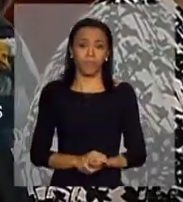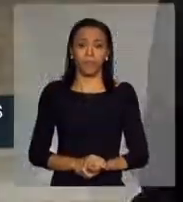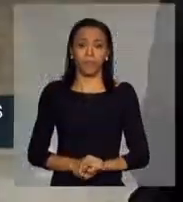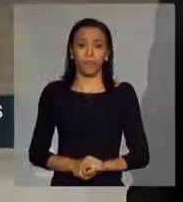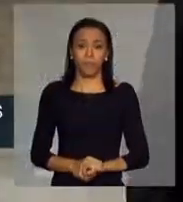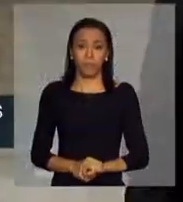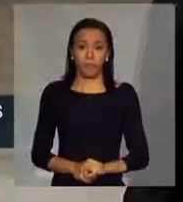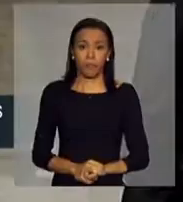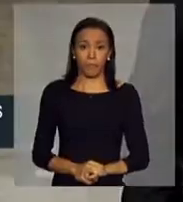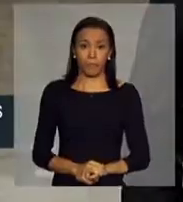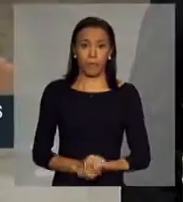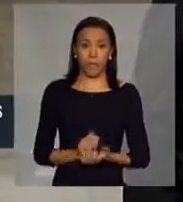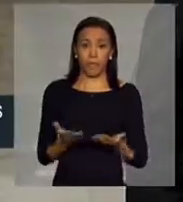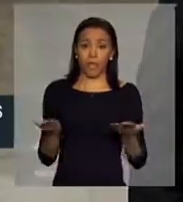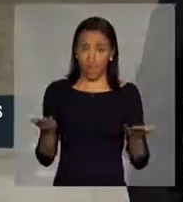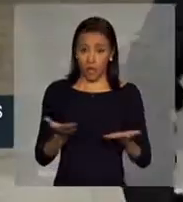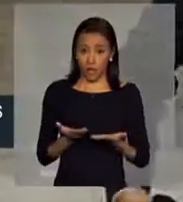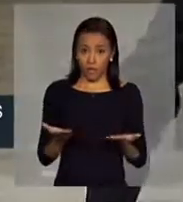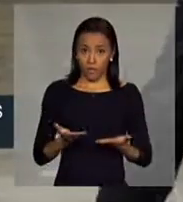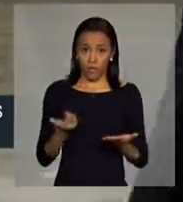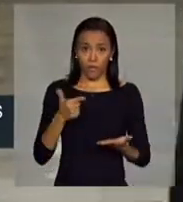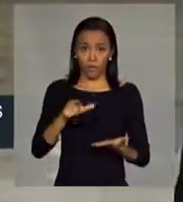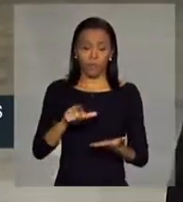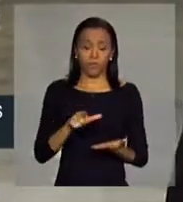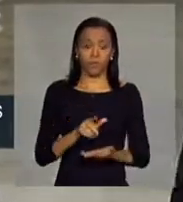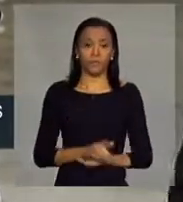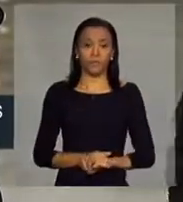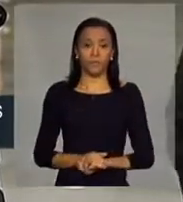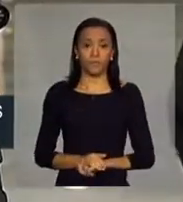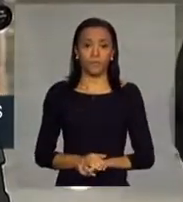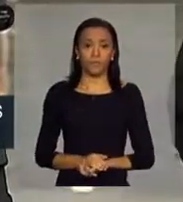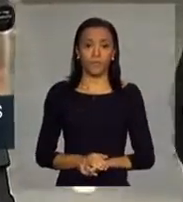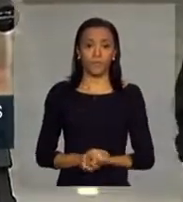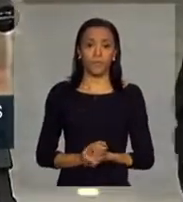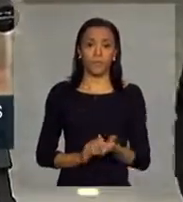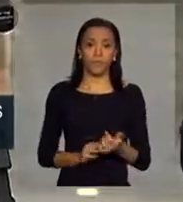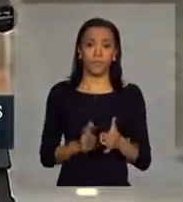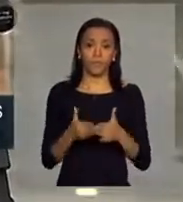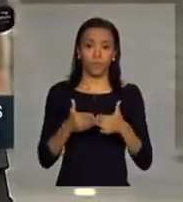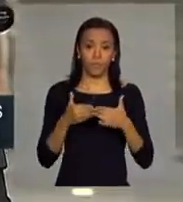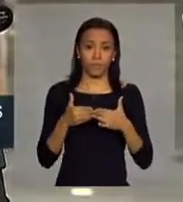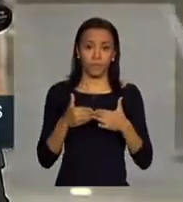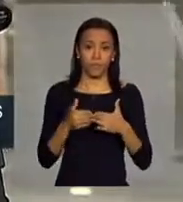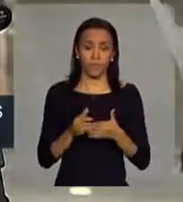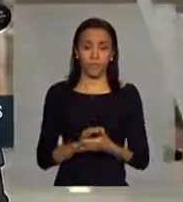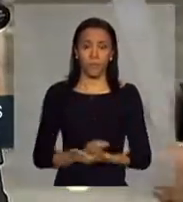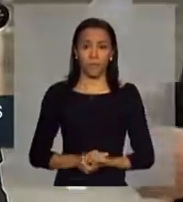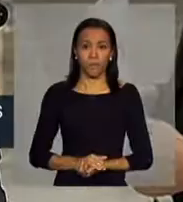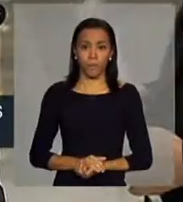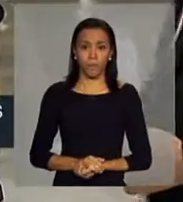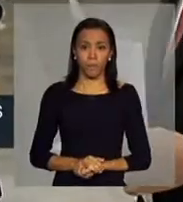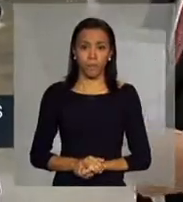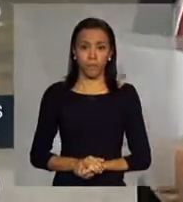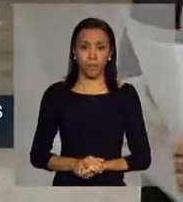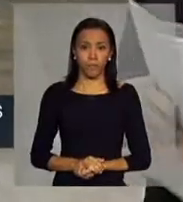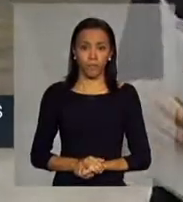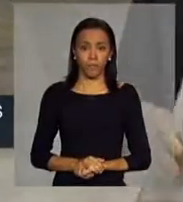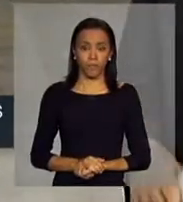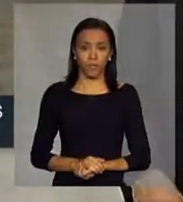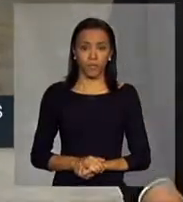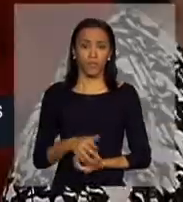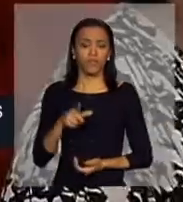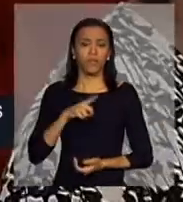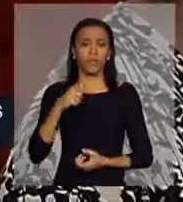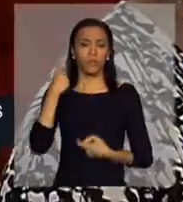trabalho? Olha, agora são as questões... Ministra, por favor. Questões específicas, né? Existe